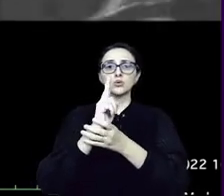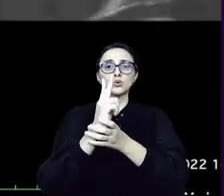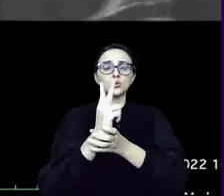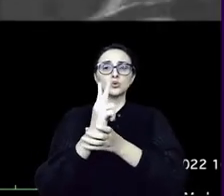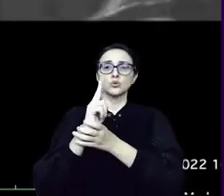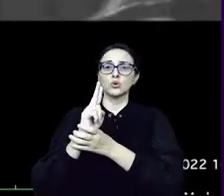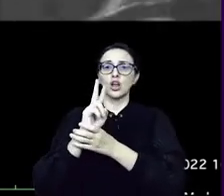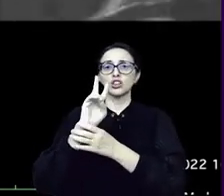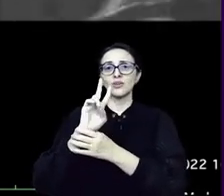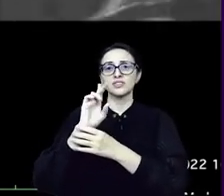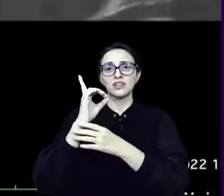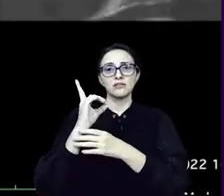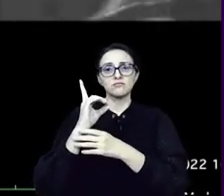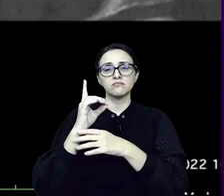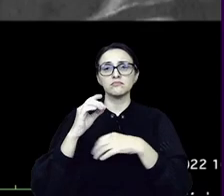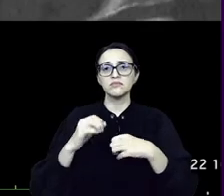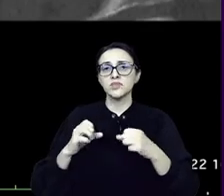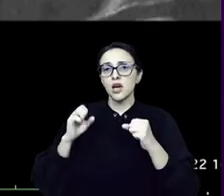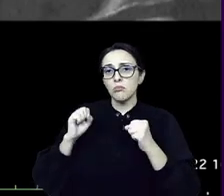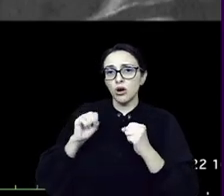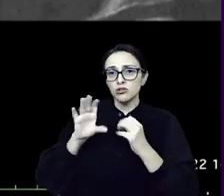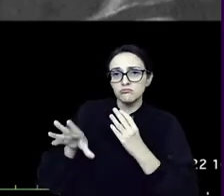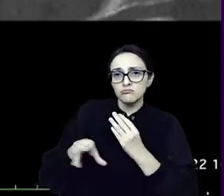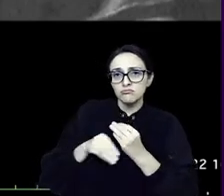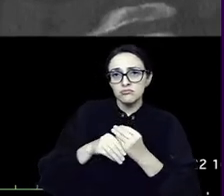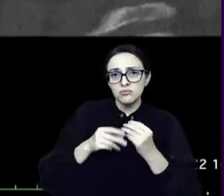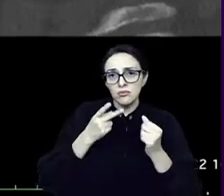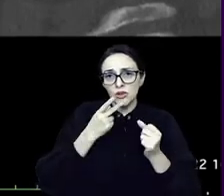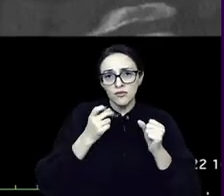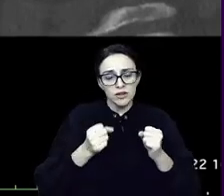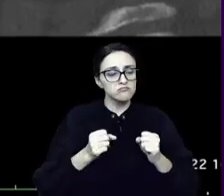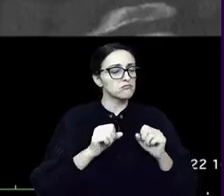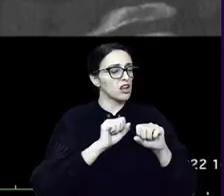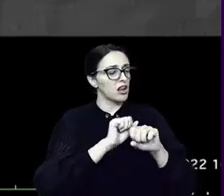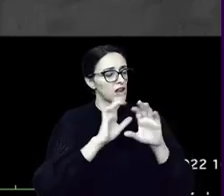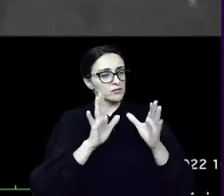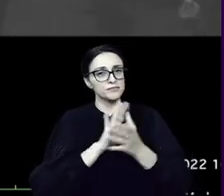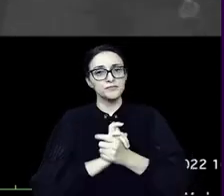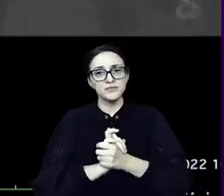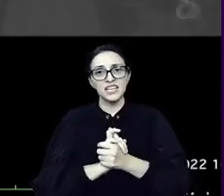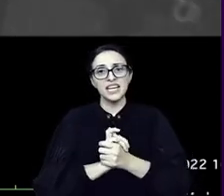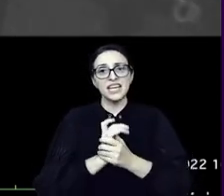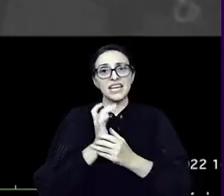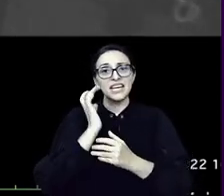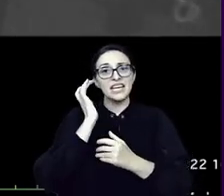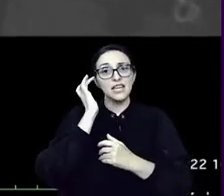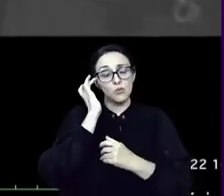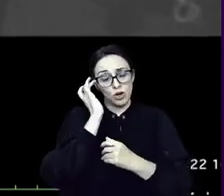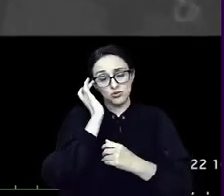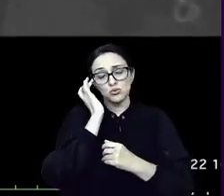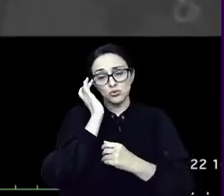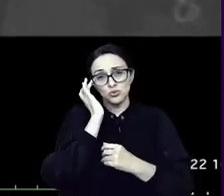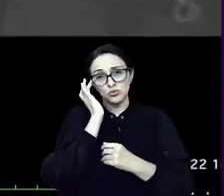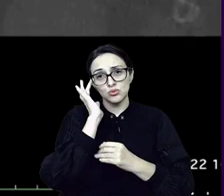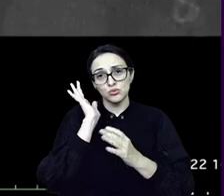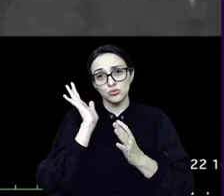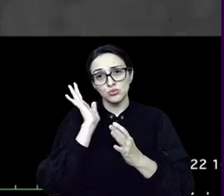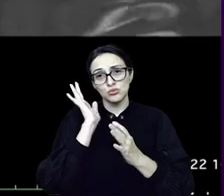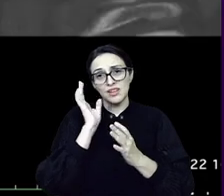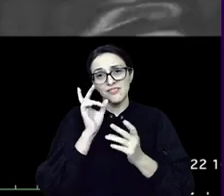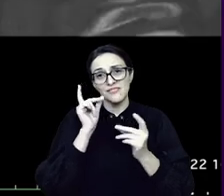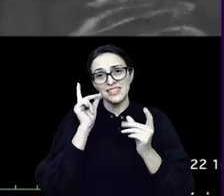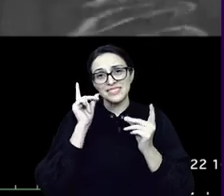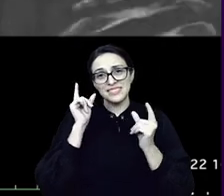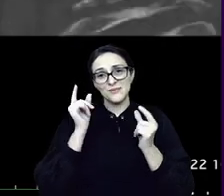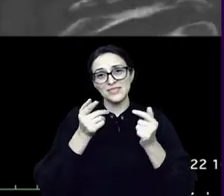Ô, Nicola, me permite falar? Claro. Eu acho que você... Faz tempo que eu não